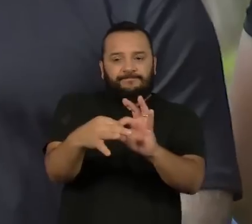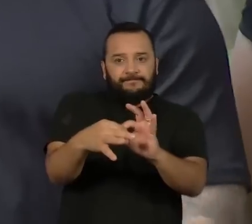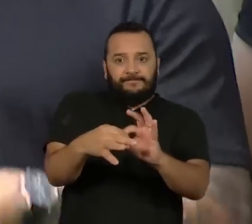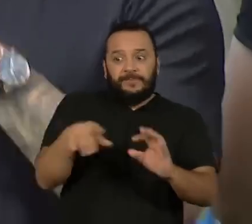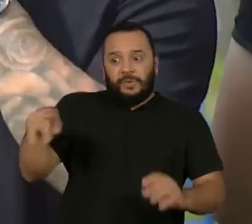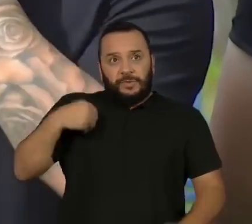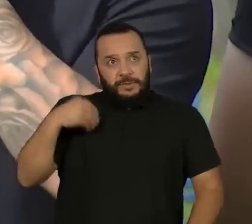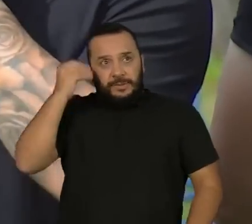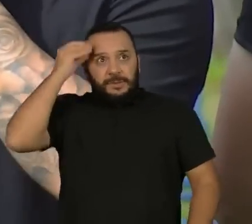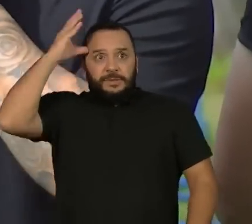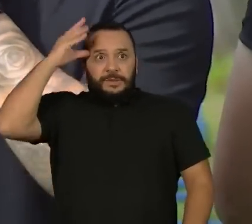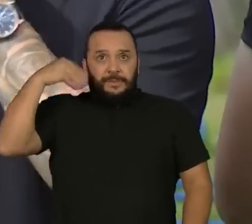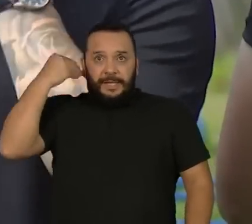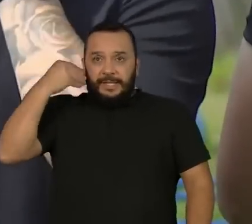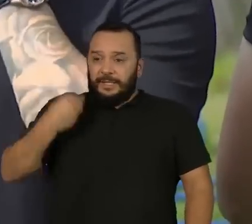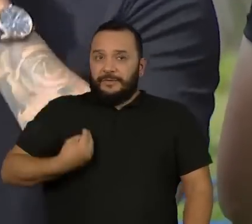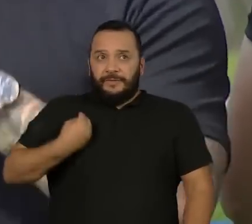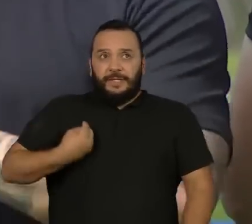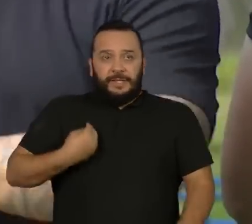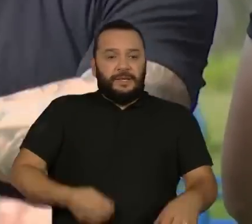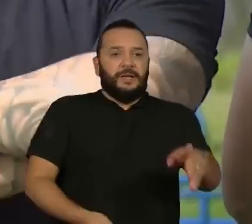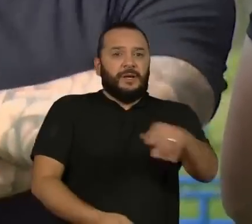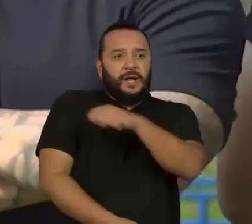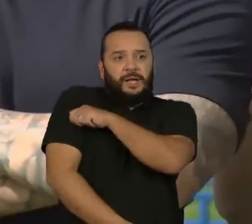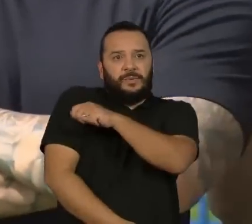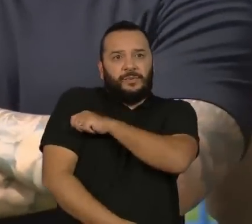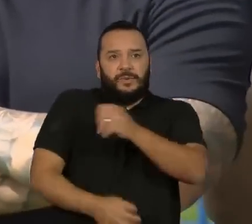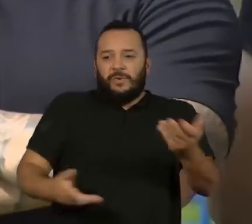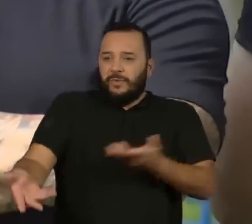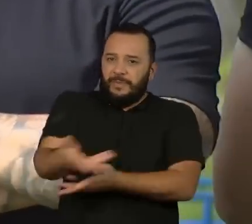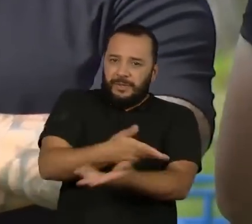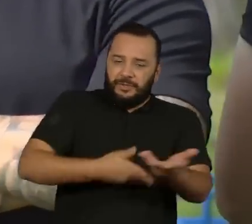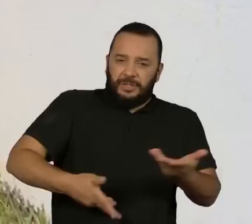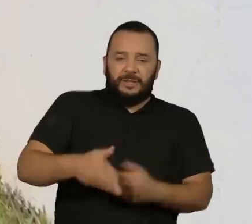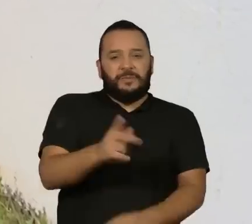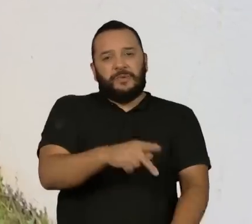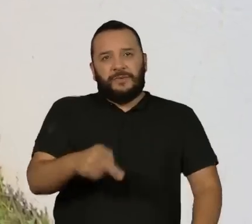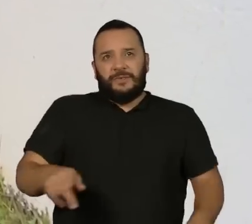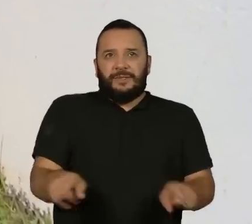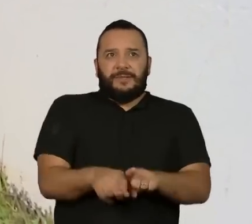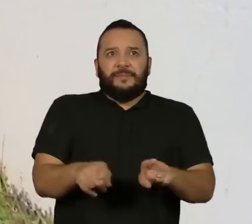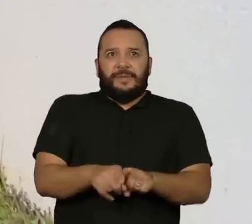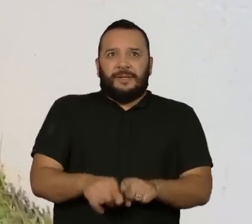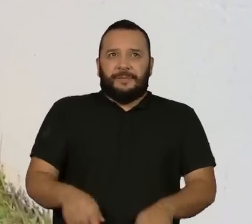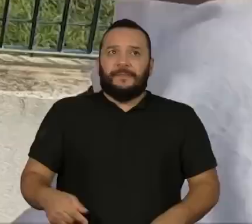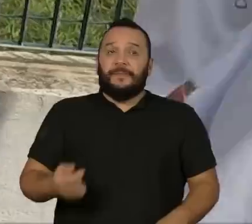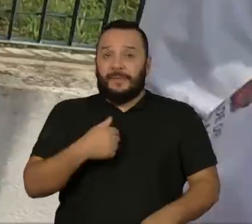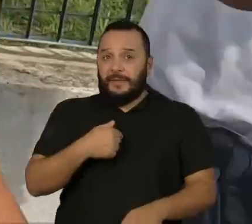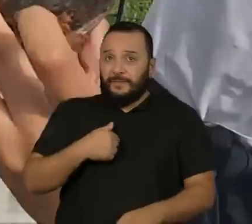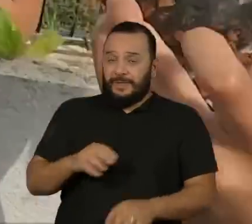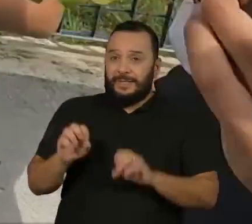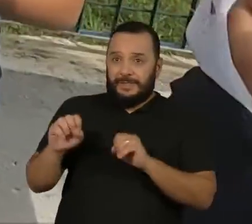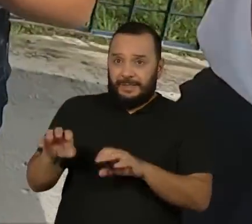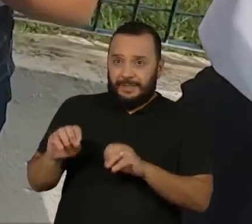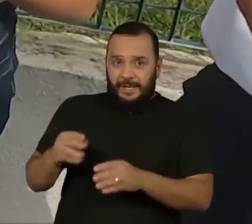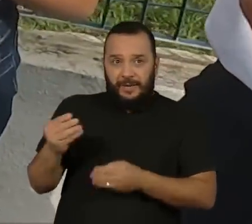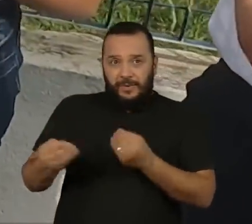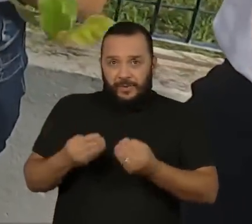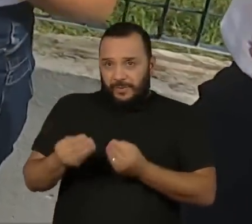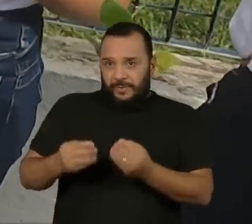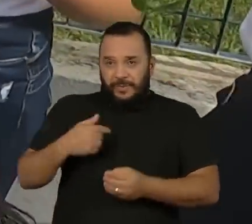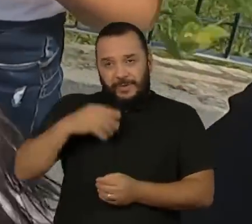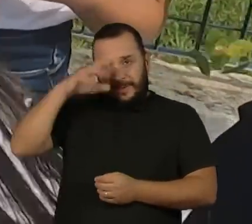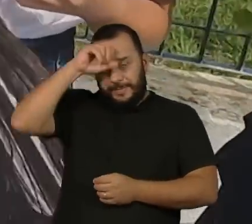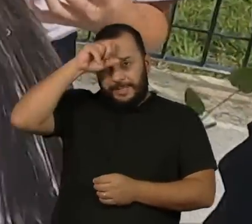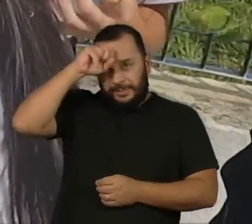vida, os estudantes também compartilham o que aprenderam com os professores. Eu vou te ensinar como faz o plantio que eu